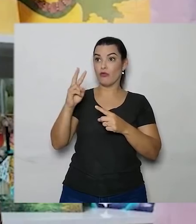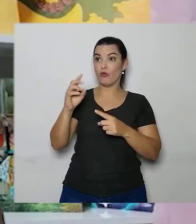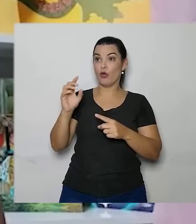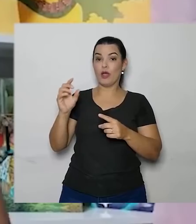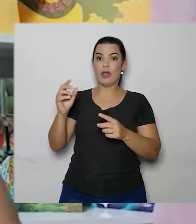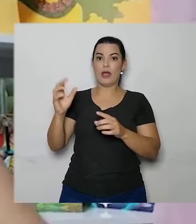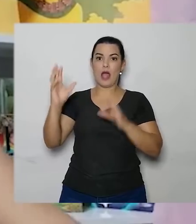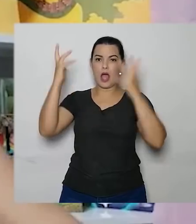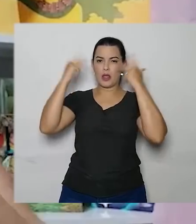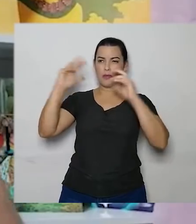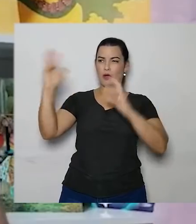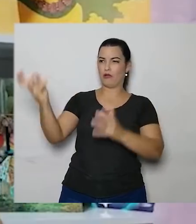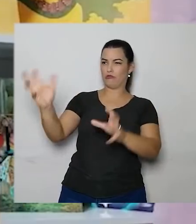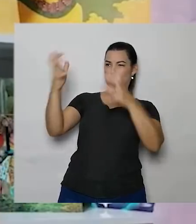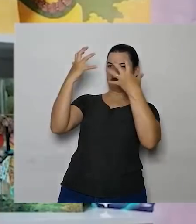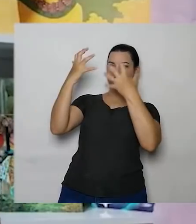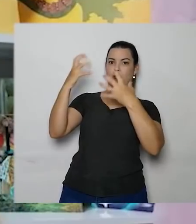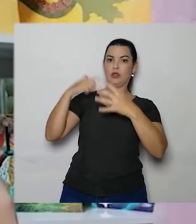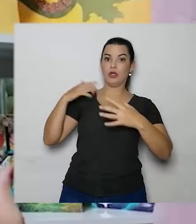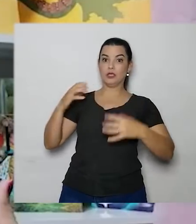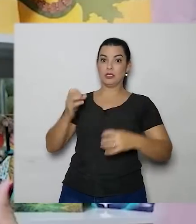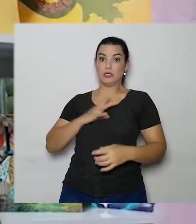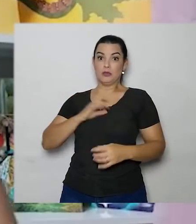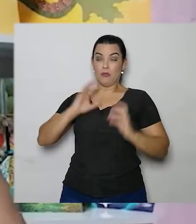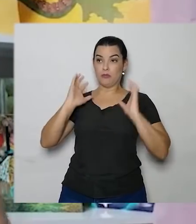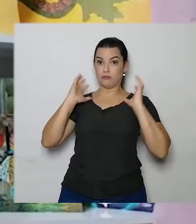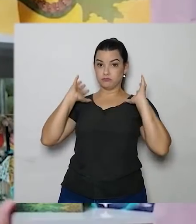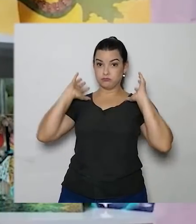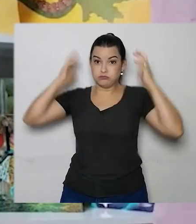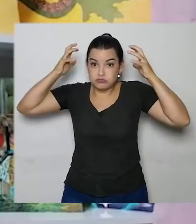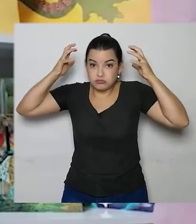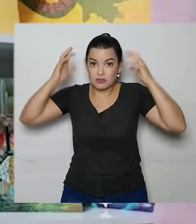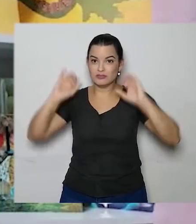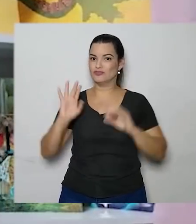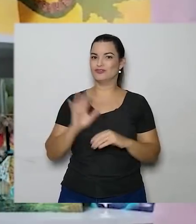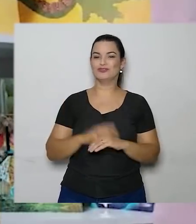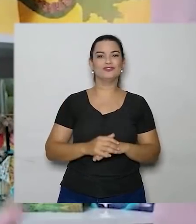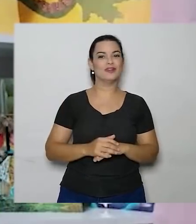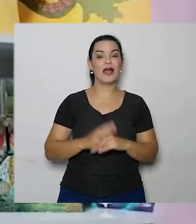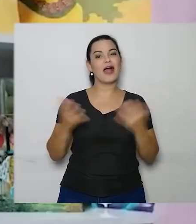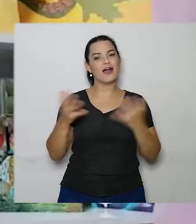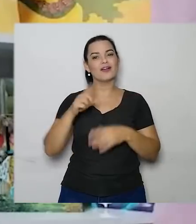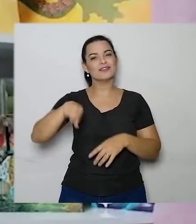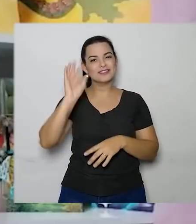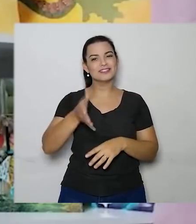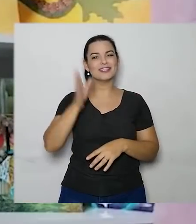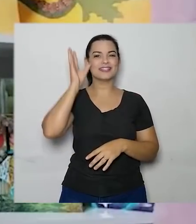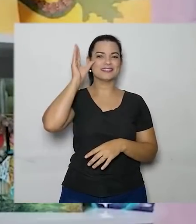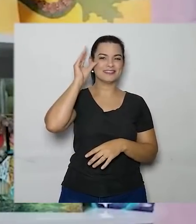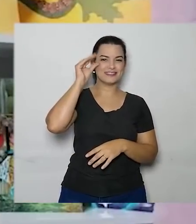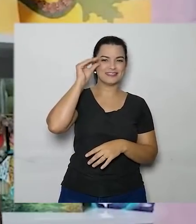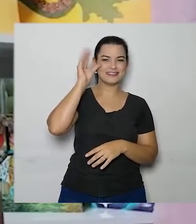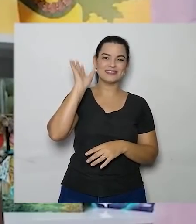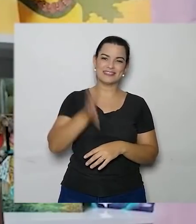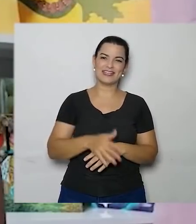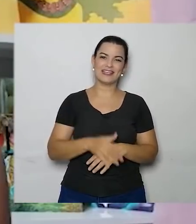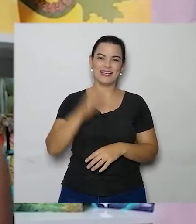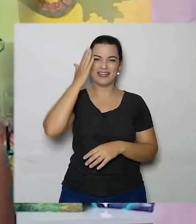que você já sabe uma curiosidade sobre o porco-espinho, vamos para a nossa proposta do